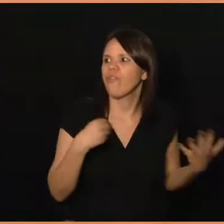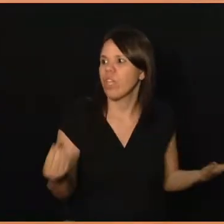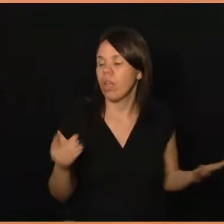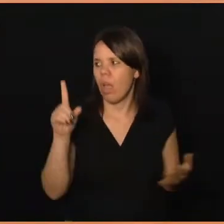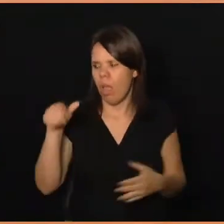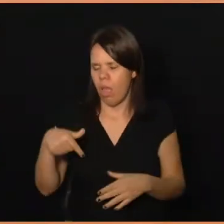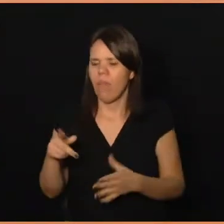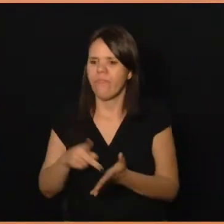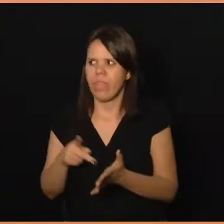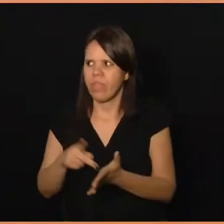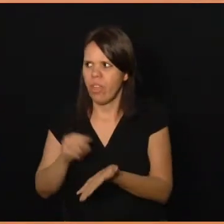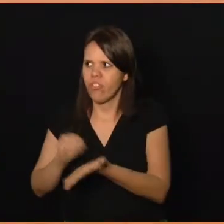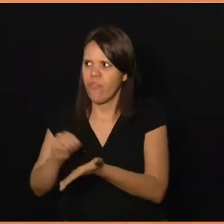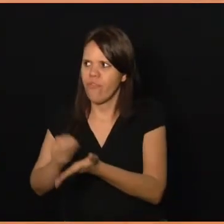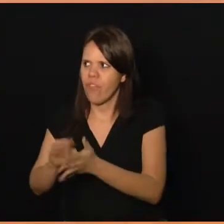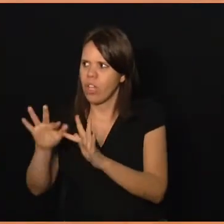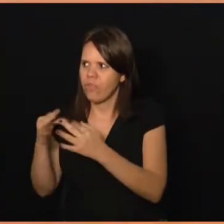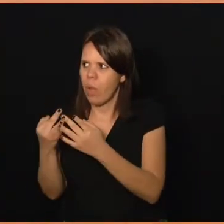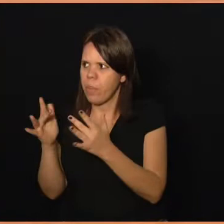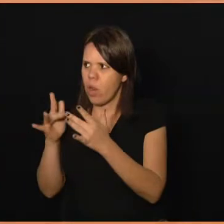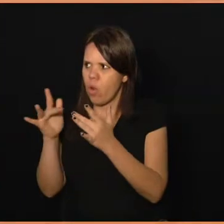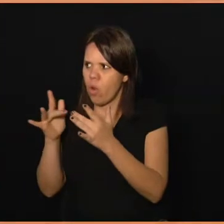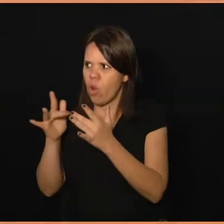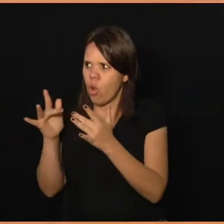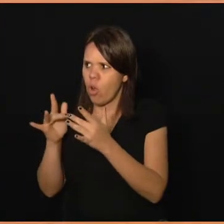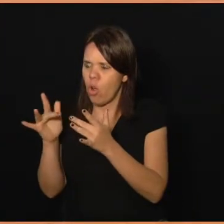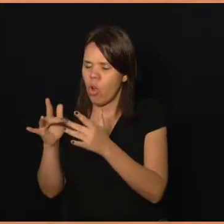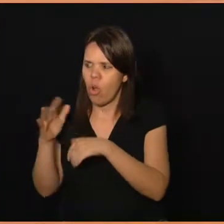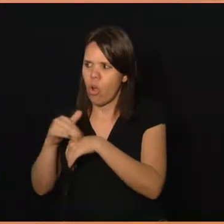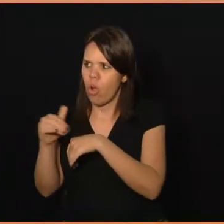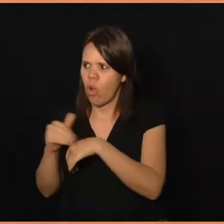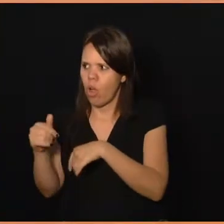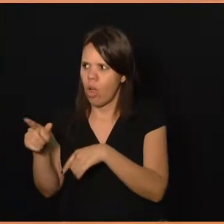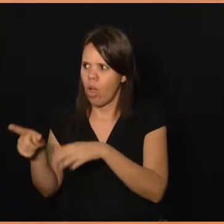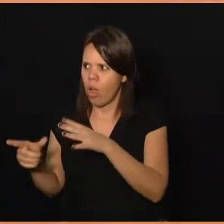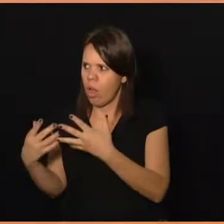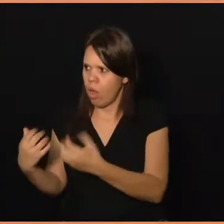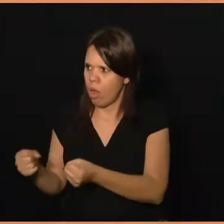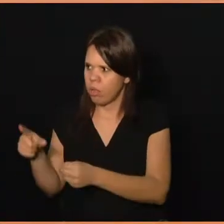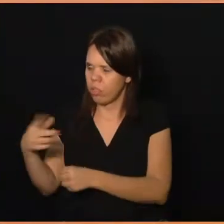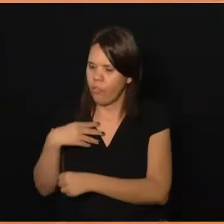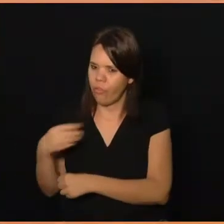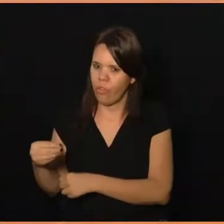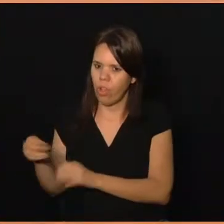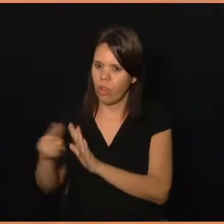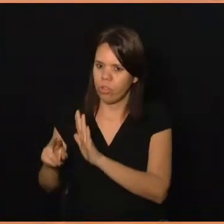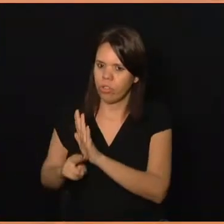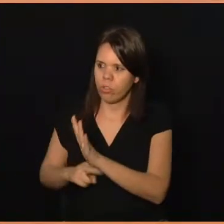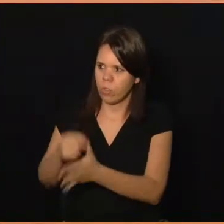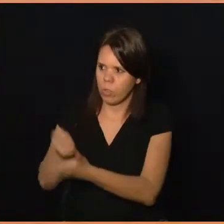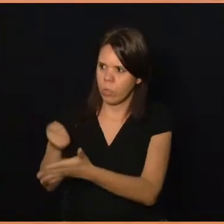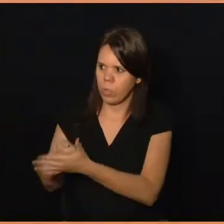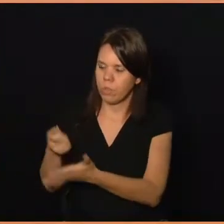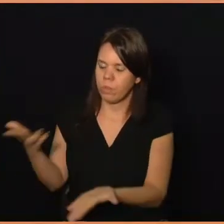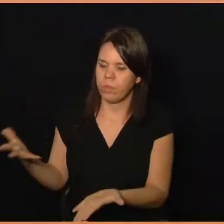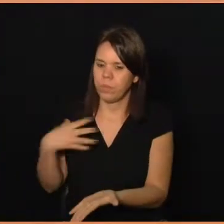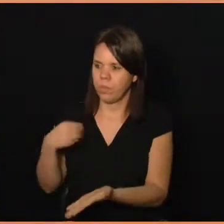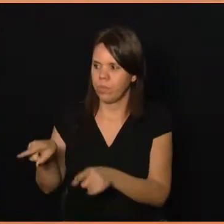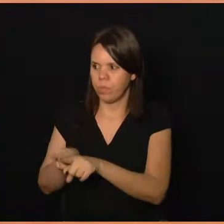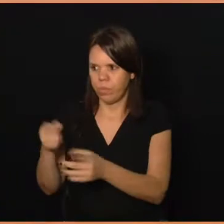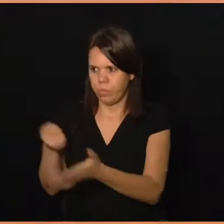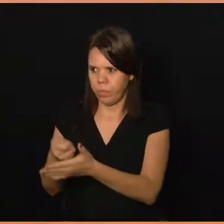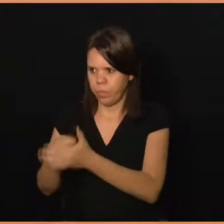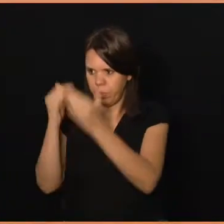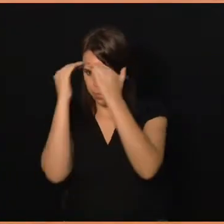dos pais. Os pais, eles precisam ser legisladores, precisam colocar regra e fazer valer, e os filhos precisam